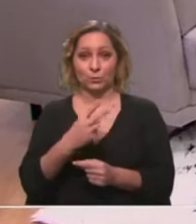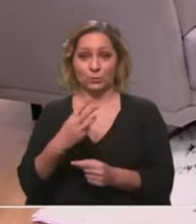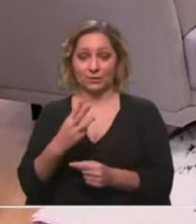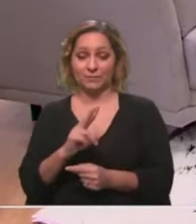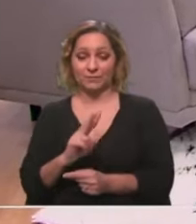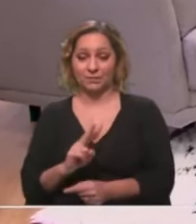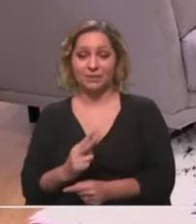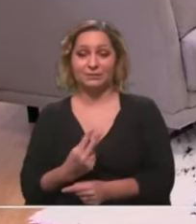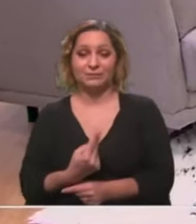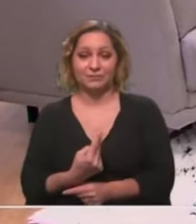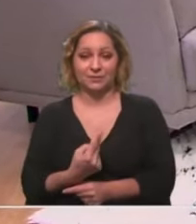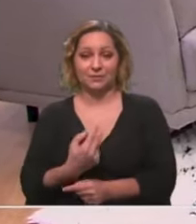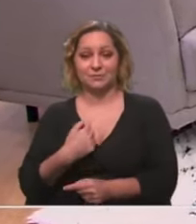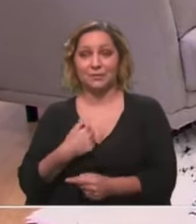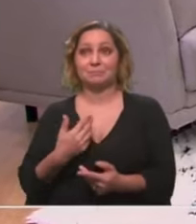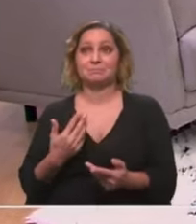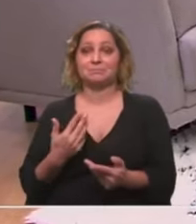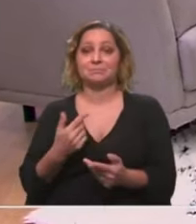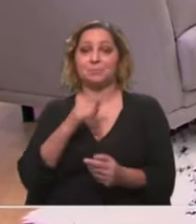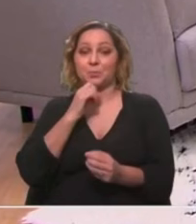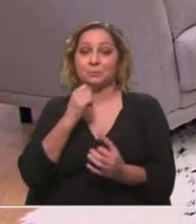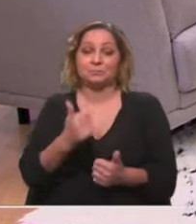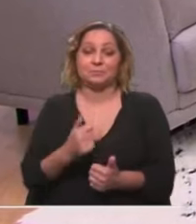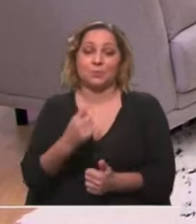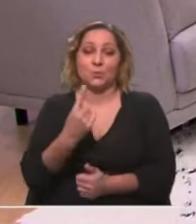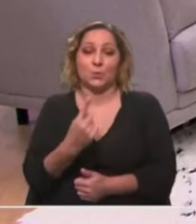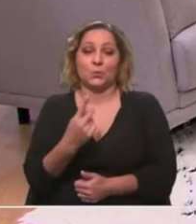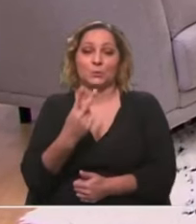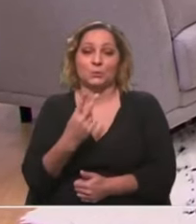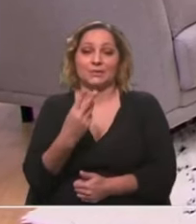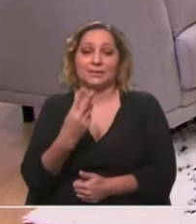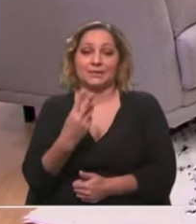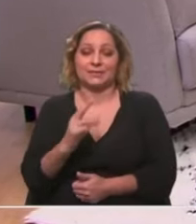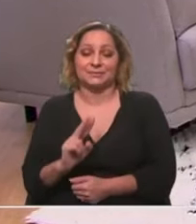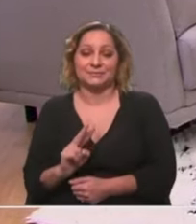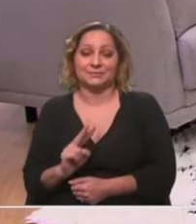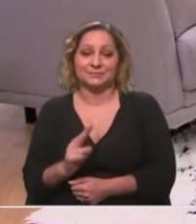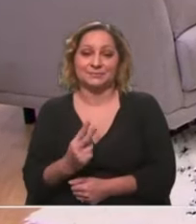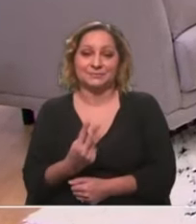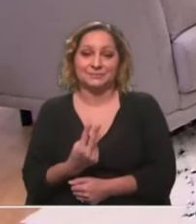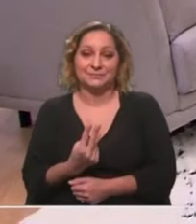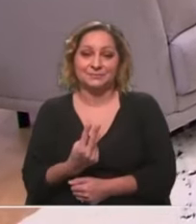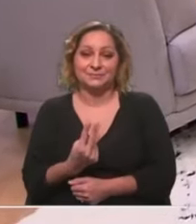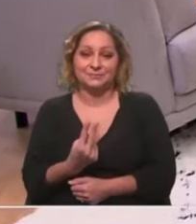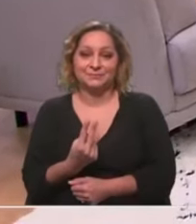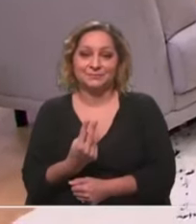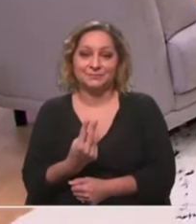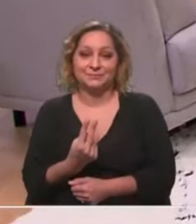não faço a mínima ideia, espero que isto funcione. Em um, dois, três, podem mostrar o que é que calhou.